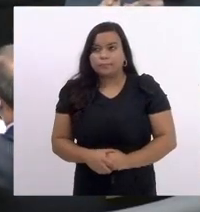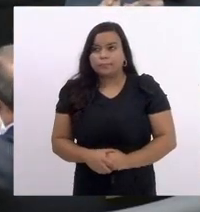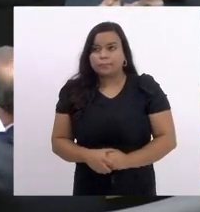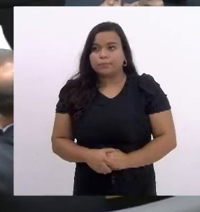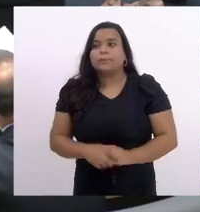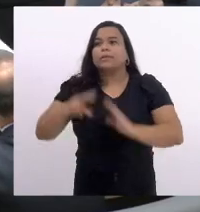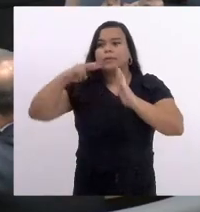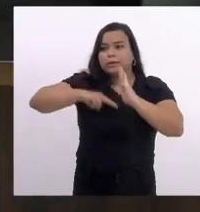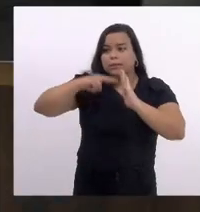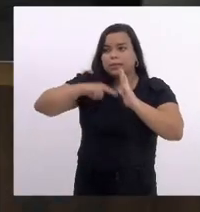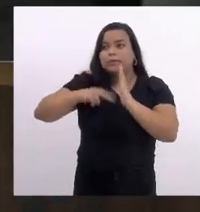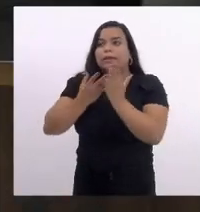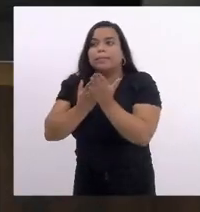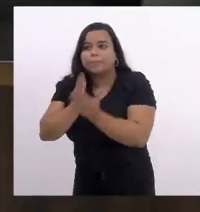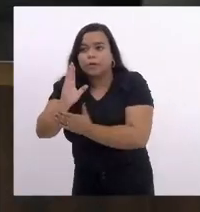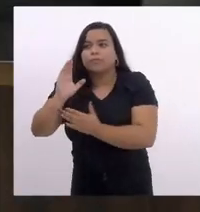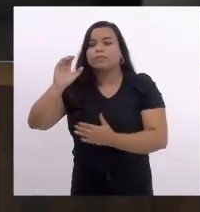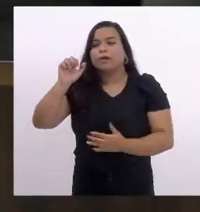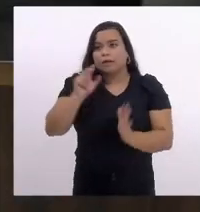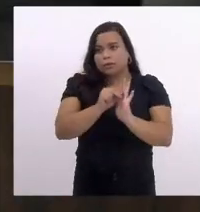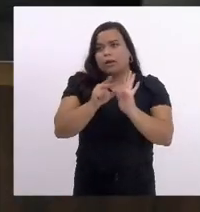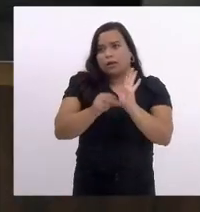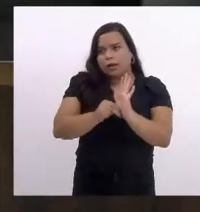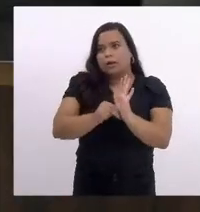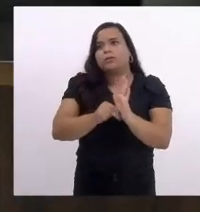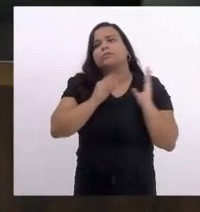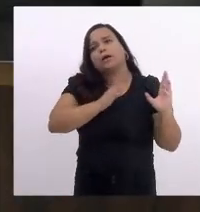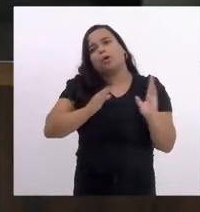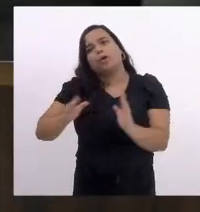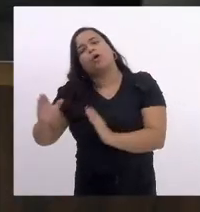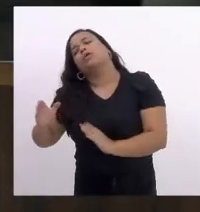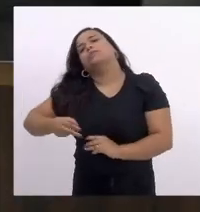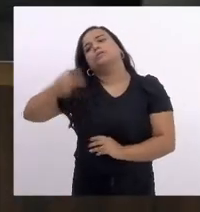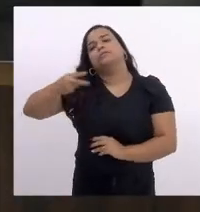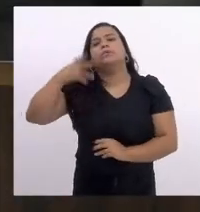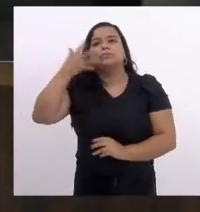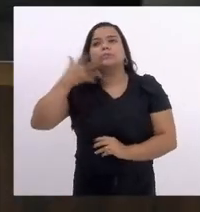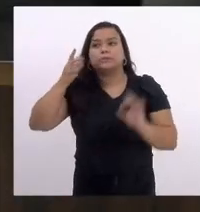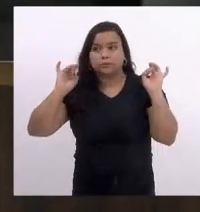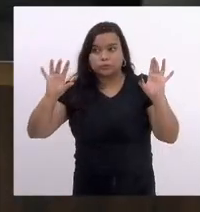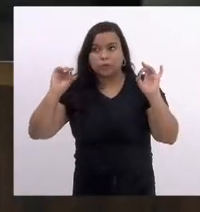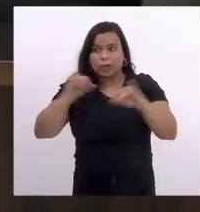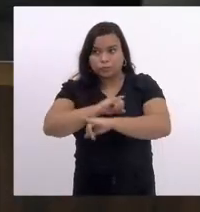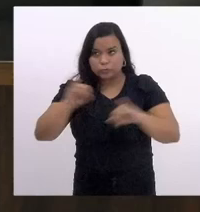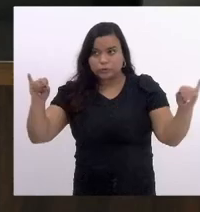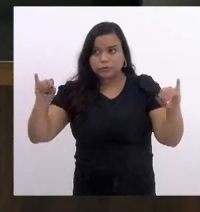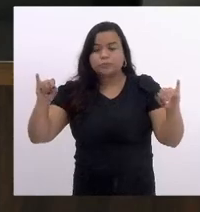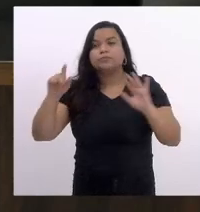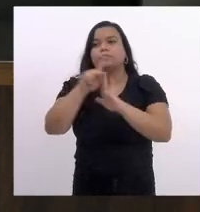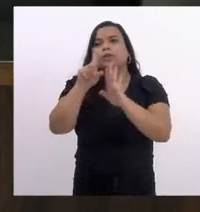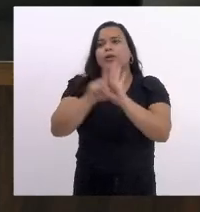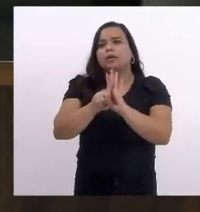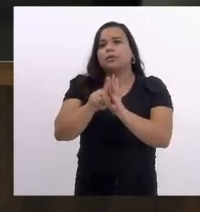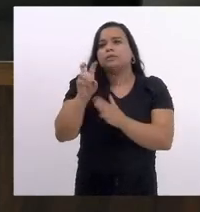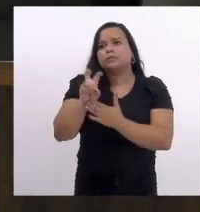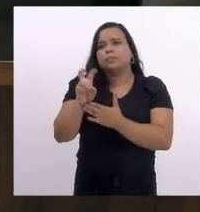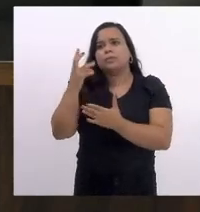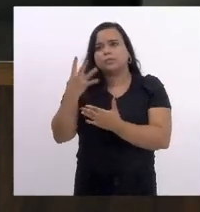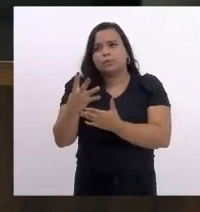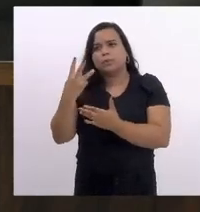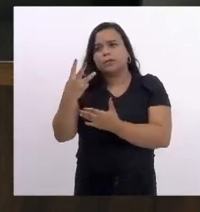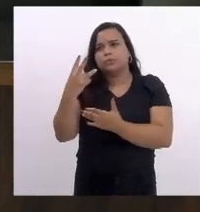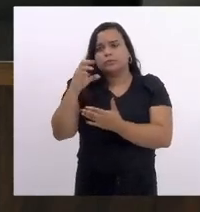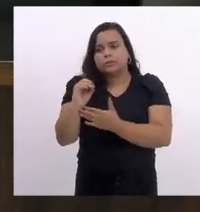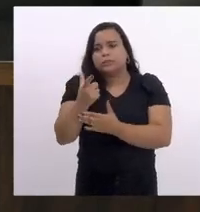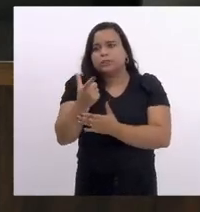Lida e aprovada a ata, passa-se a ordem da 2ª sessão extraordinária do dia. Anuncio. Projeto de lei 5430